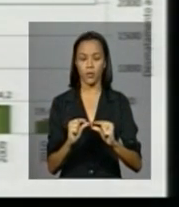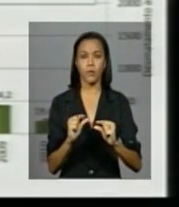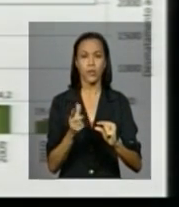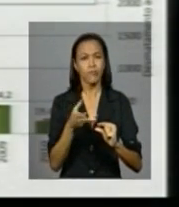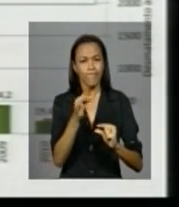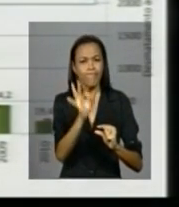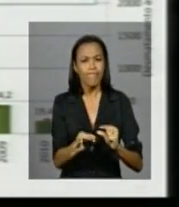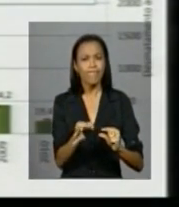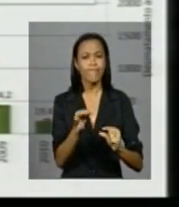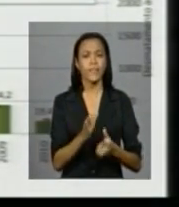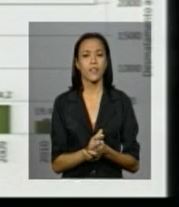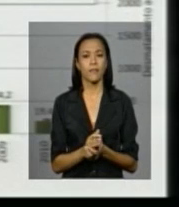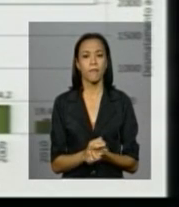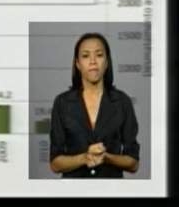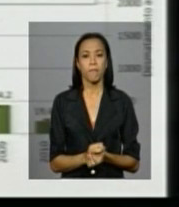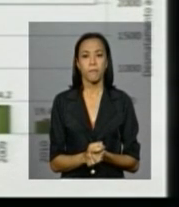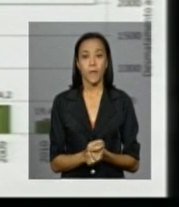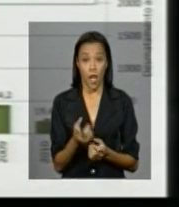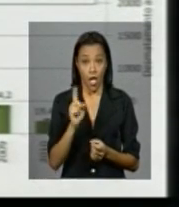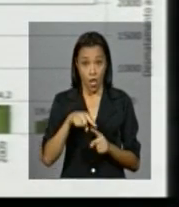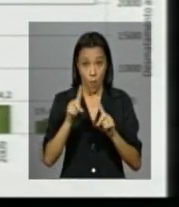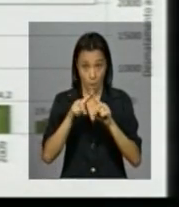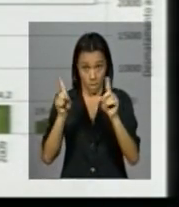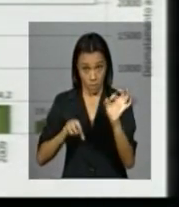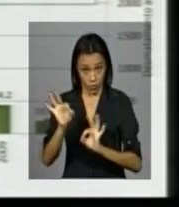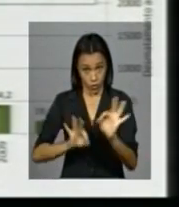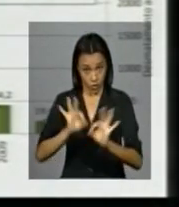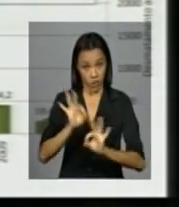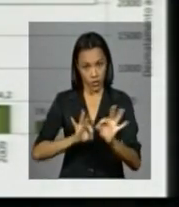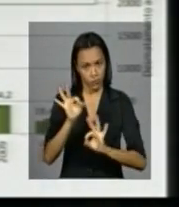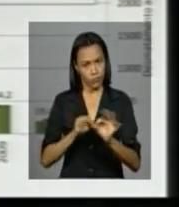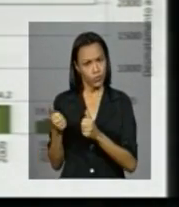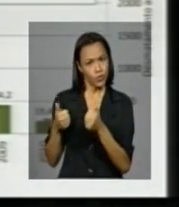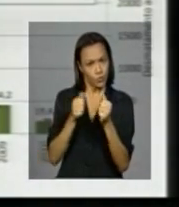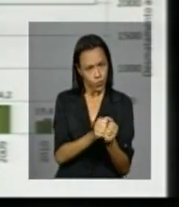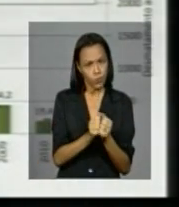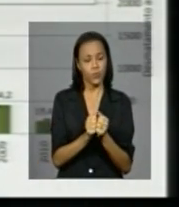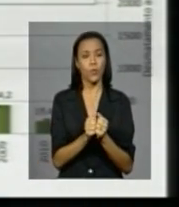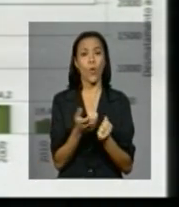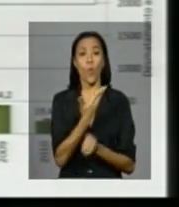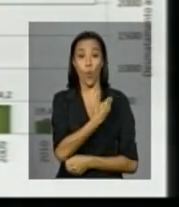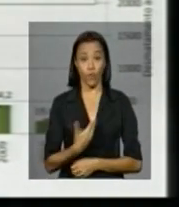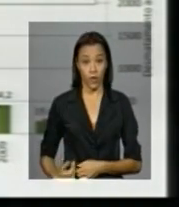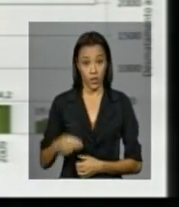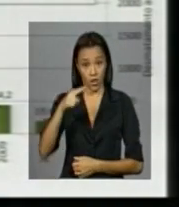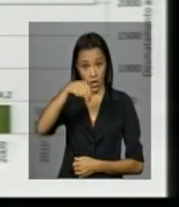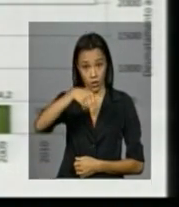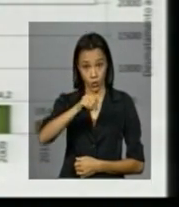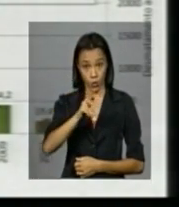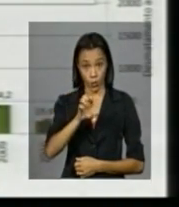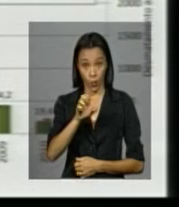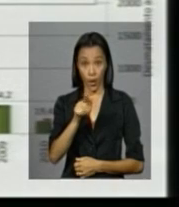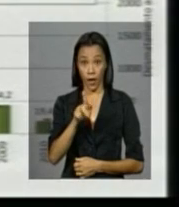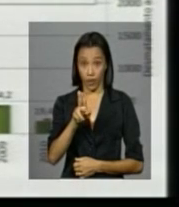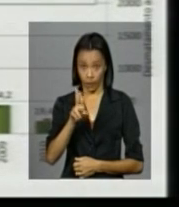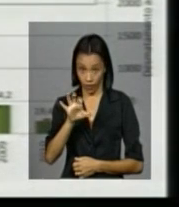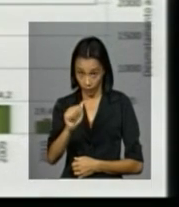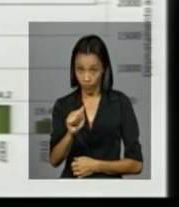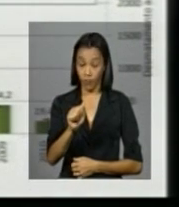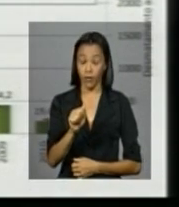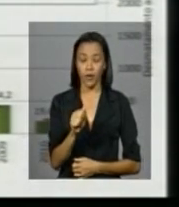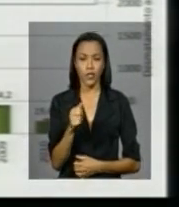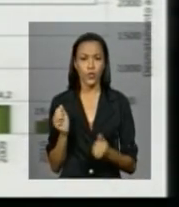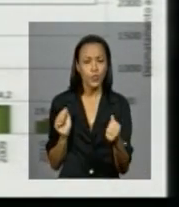exatamente do cadastro ambiental Rural um projeto em parceria do ministério meio ambiente com o governo da Noruega tá não é antes do fundo